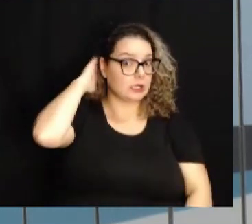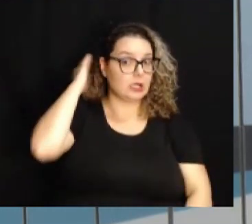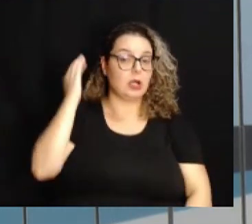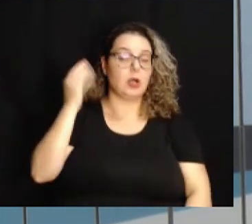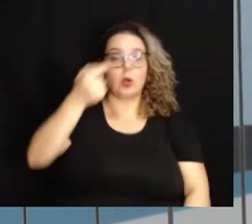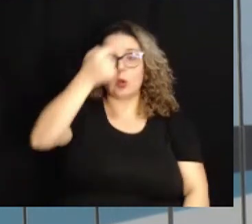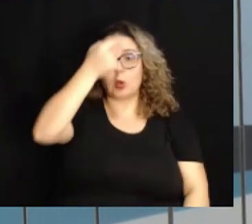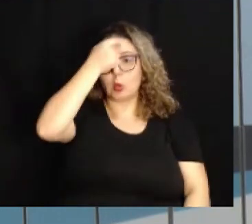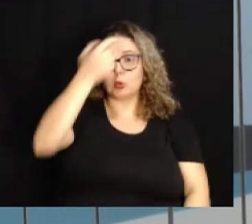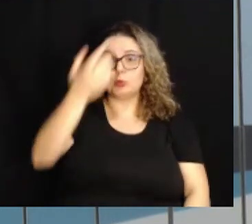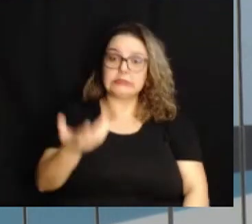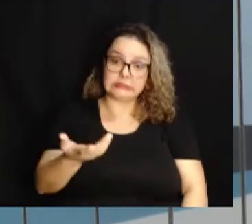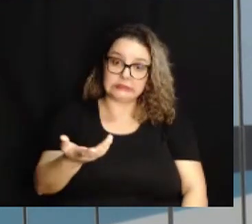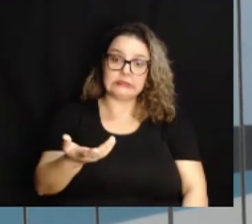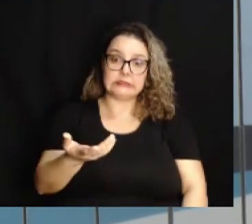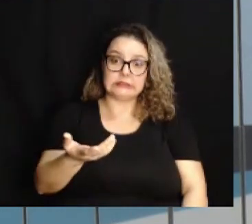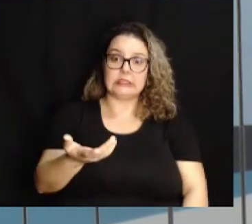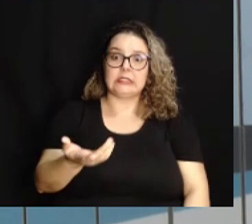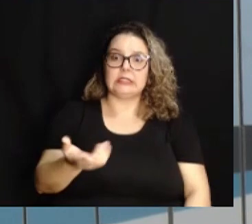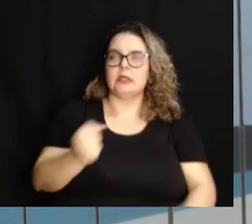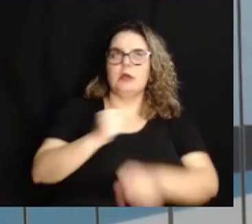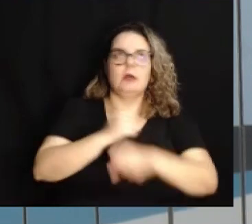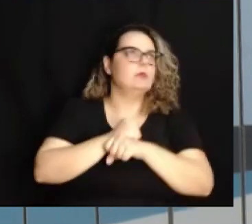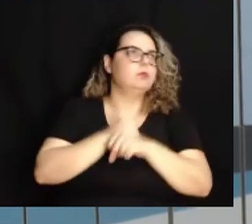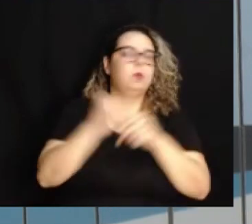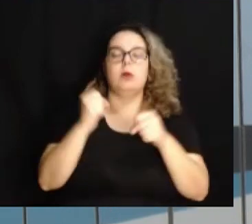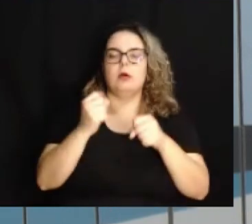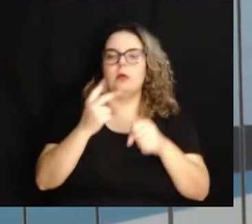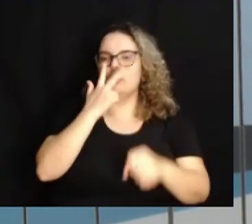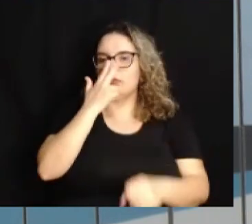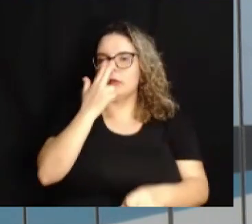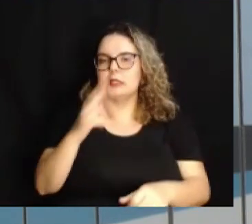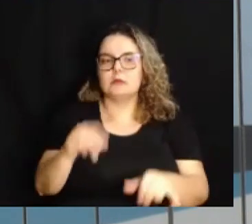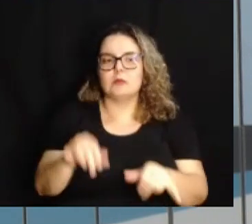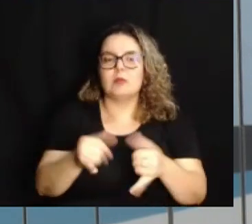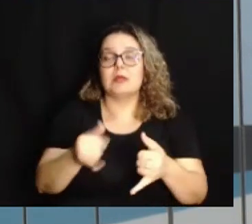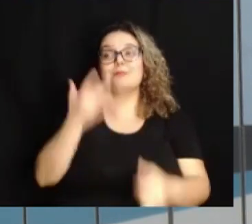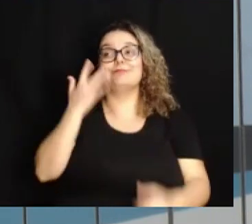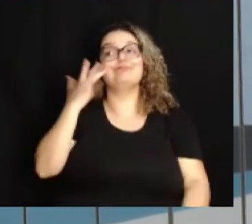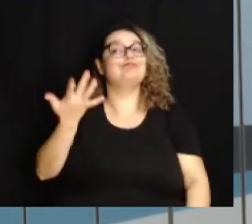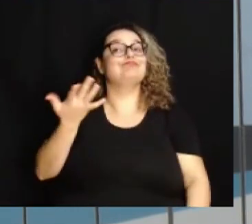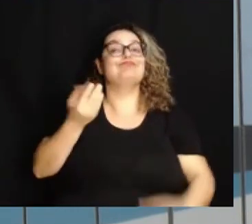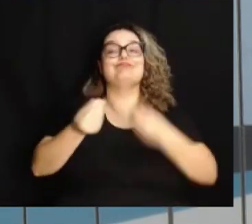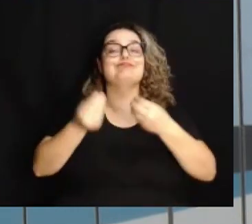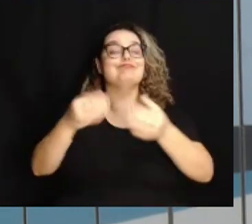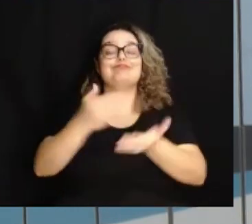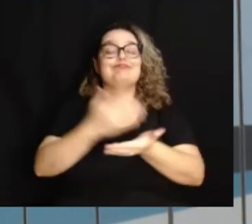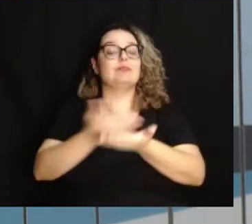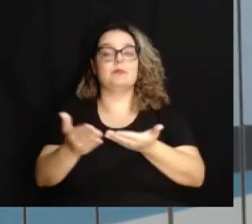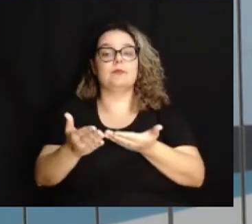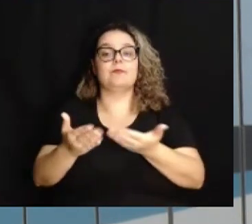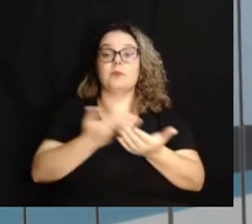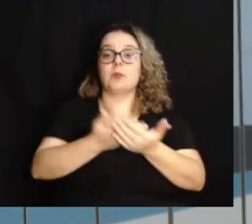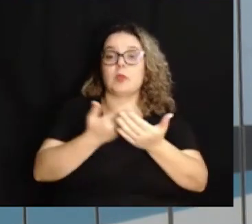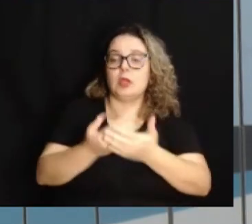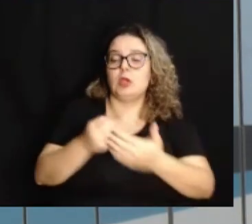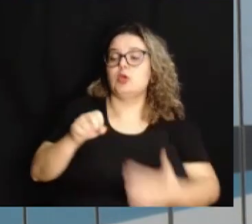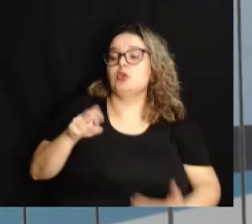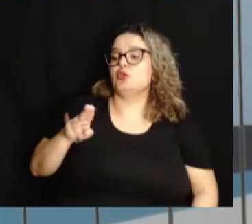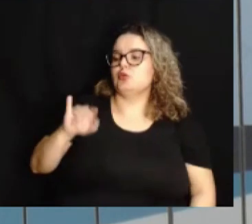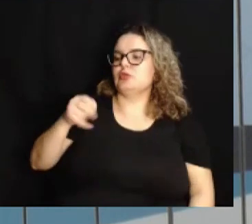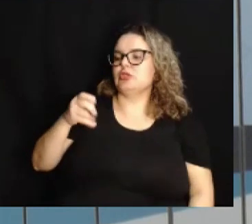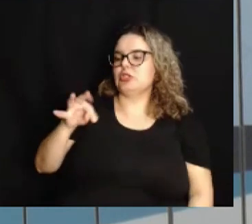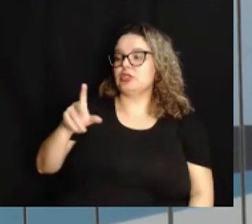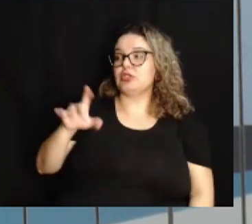uma coisa besta, aquilo explode e a gente não sabe de onde vem. Então justamente estudar algo tão subjetivo, mas tão coletivo, eu falei, esbarra muito nessa